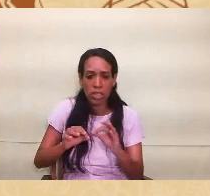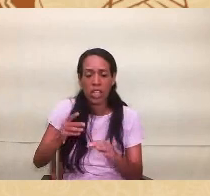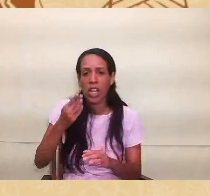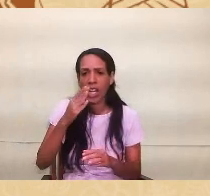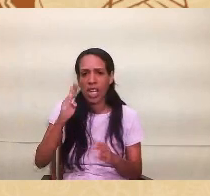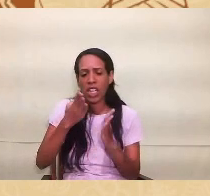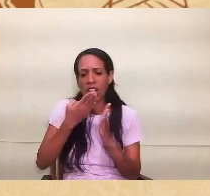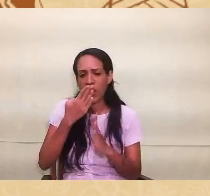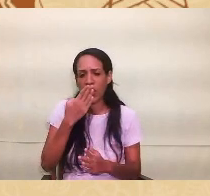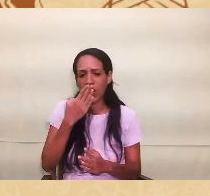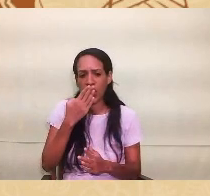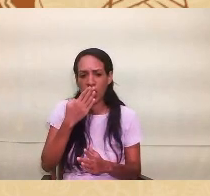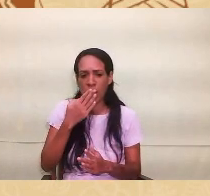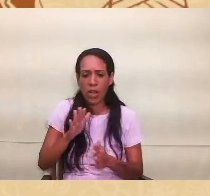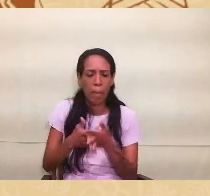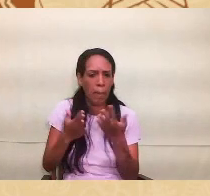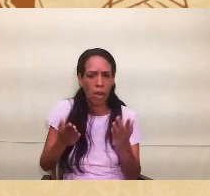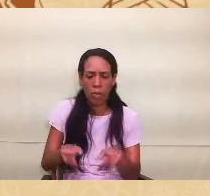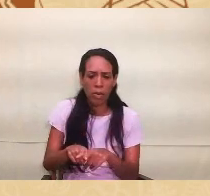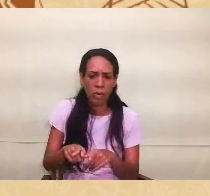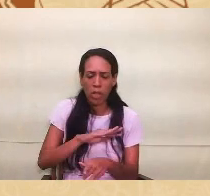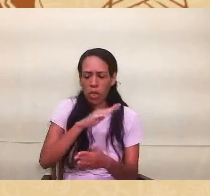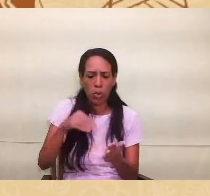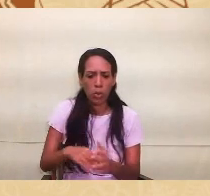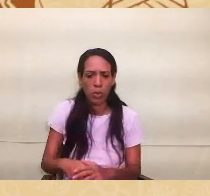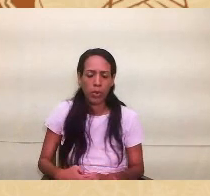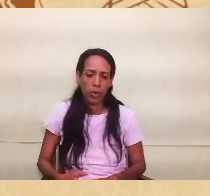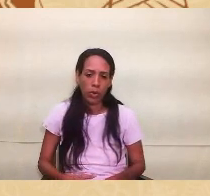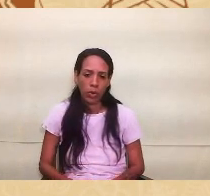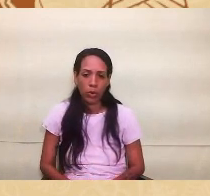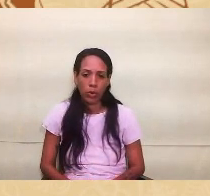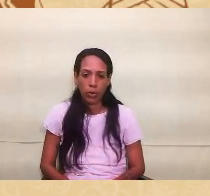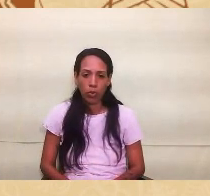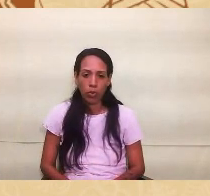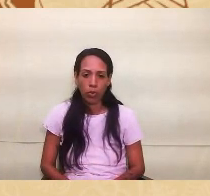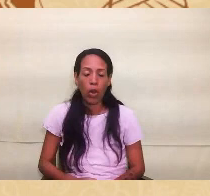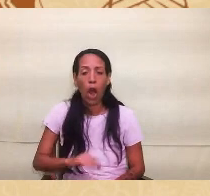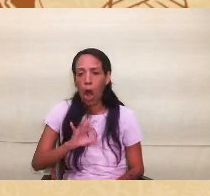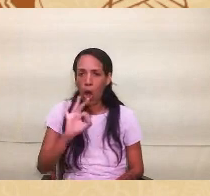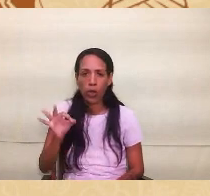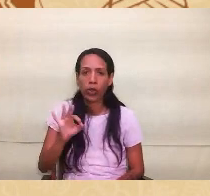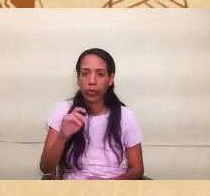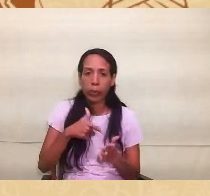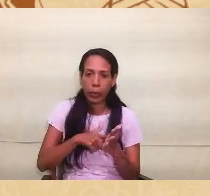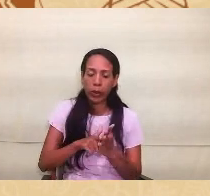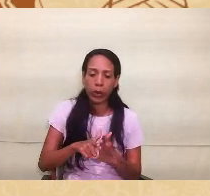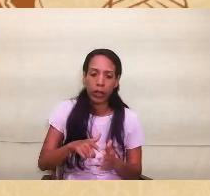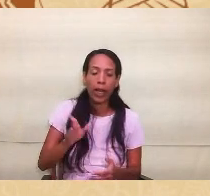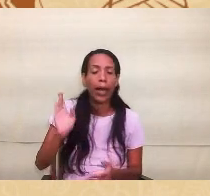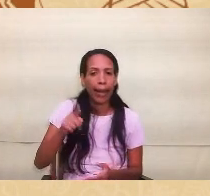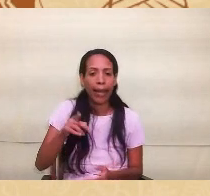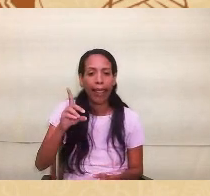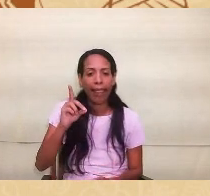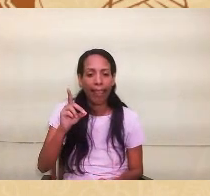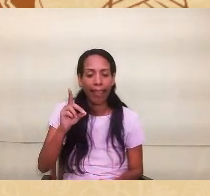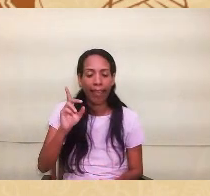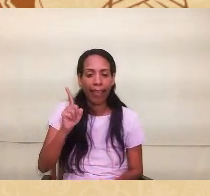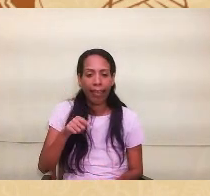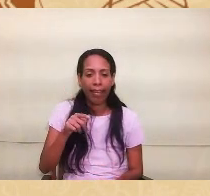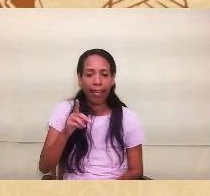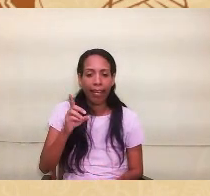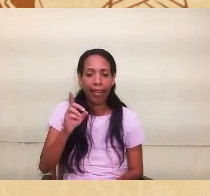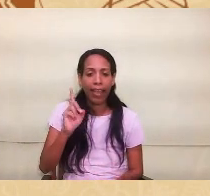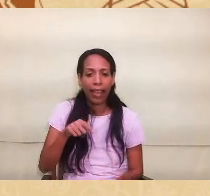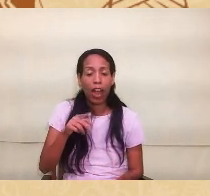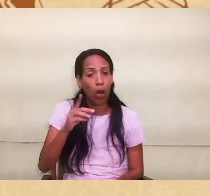enquanto povo, enquanto indivíduo. Uma ótima questão. É Denise, né? Denise Gama. Então, ótima